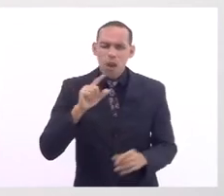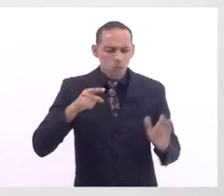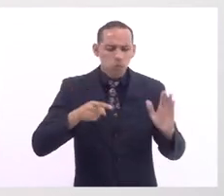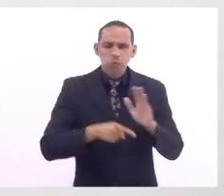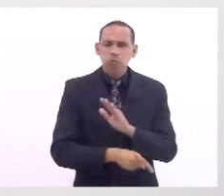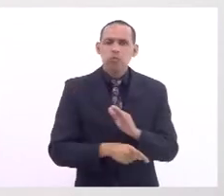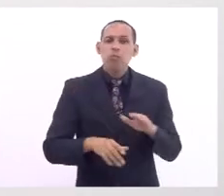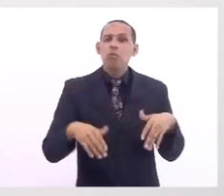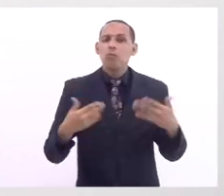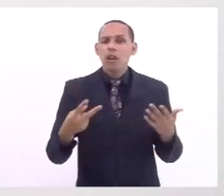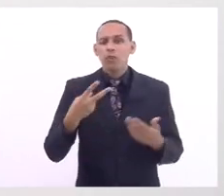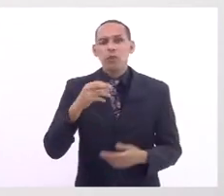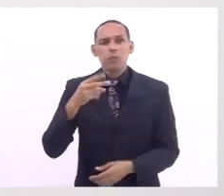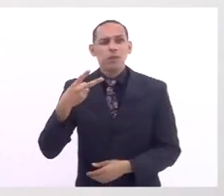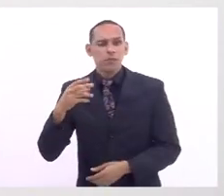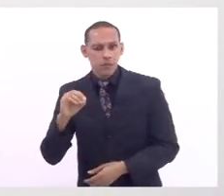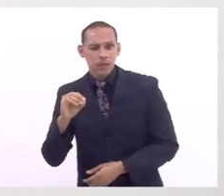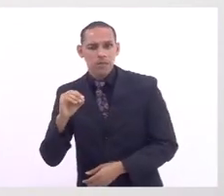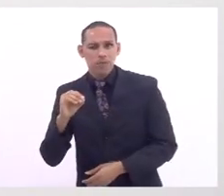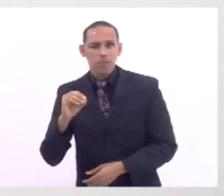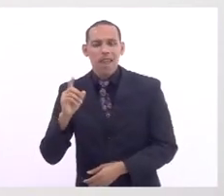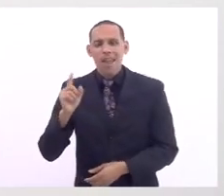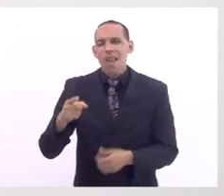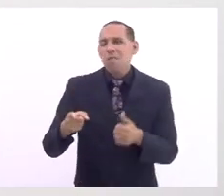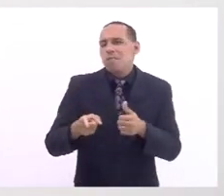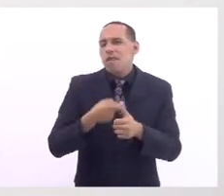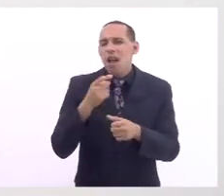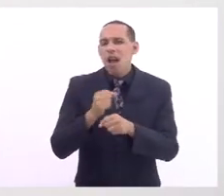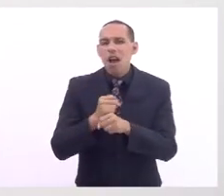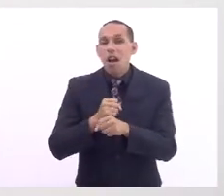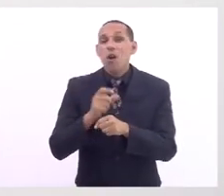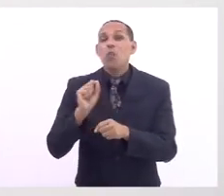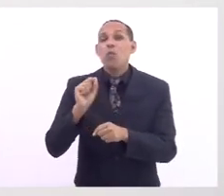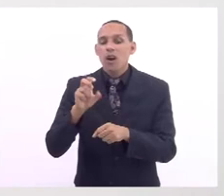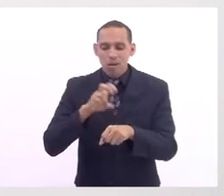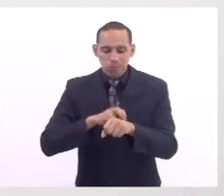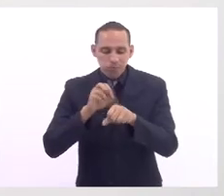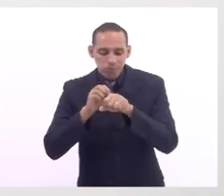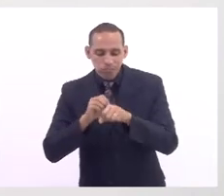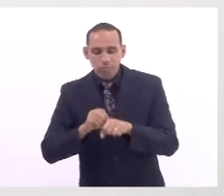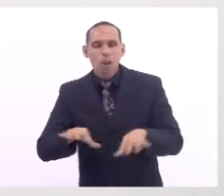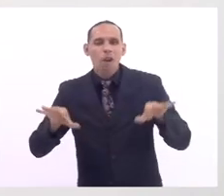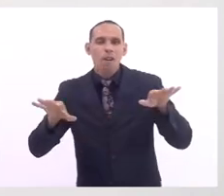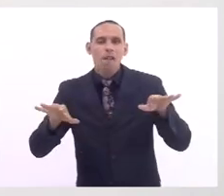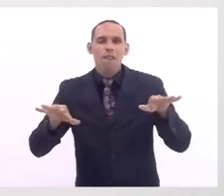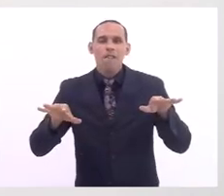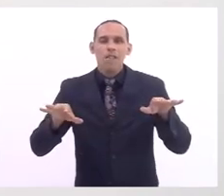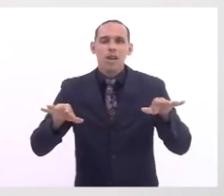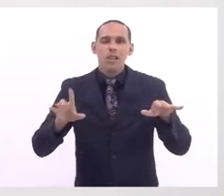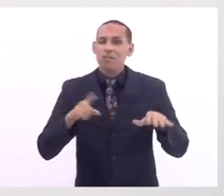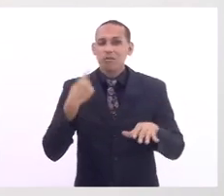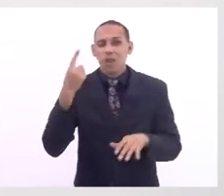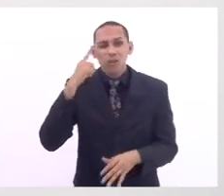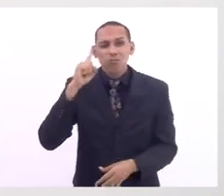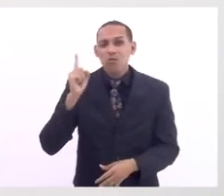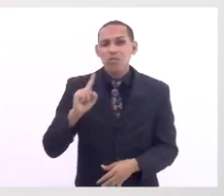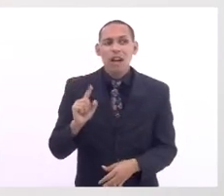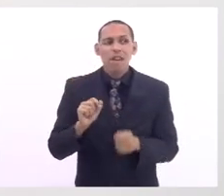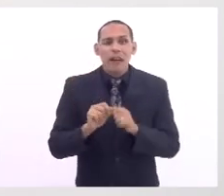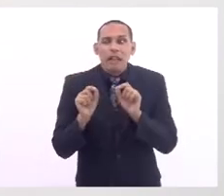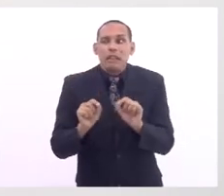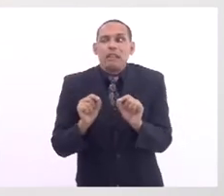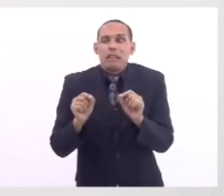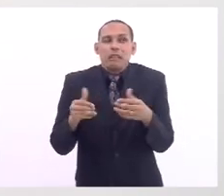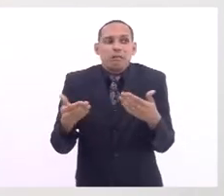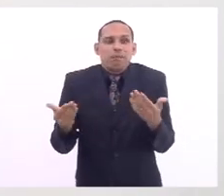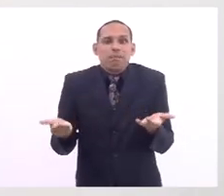no ano de 2020 que foi o primeiro ano de pandemia E no momento em que a gente não sabia muito o que fazer